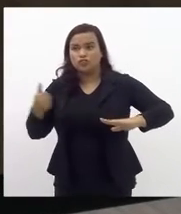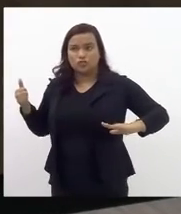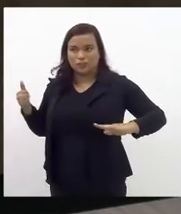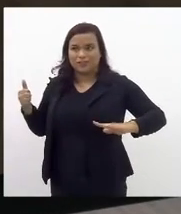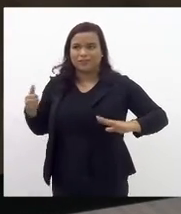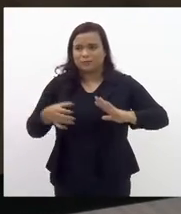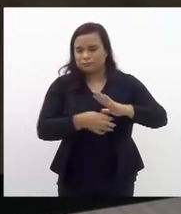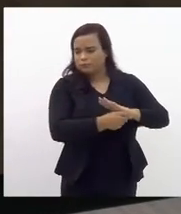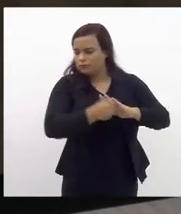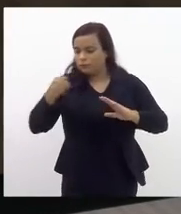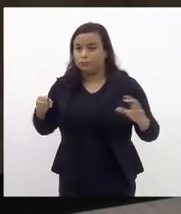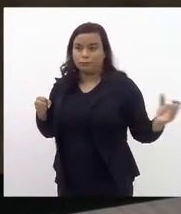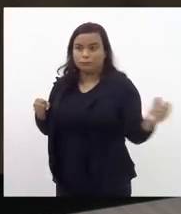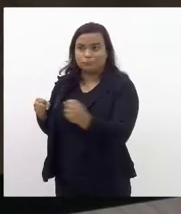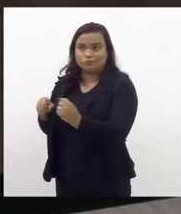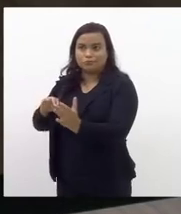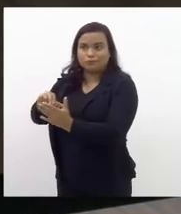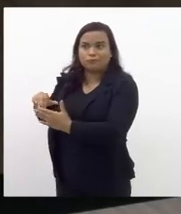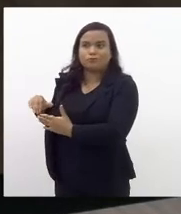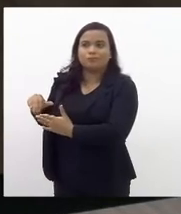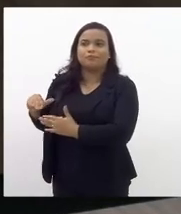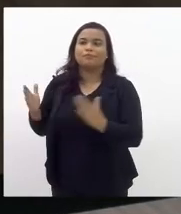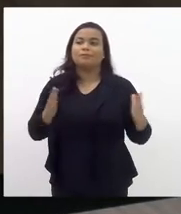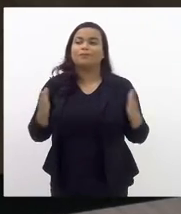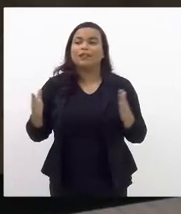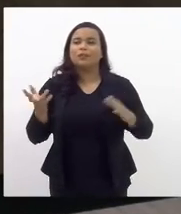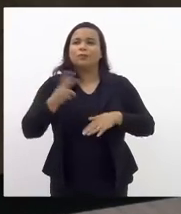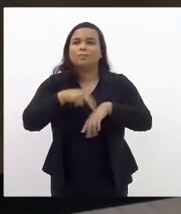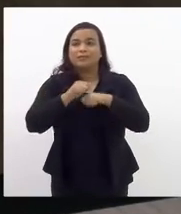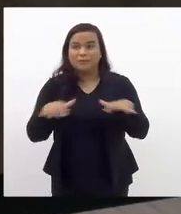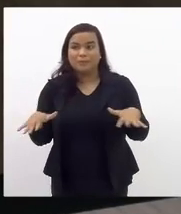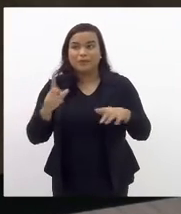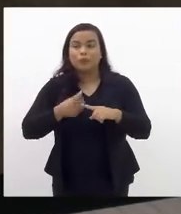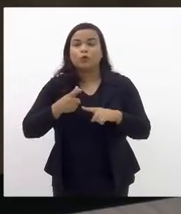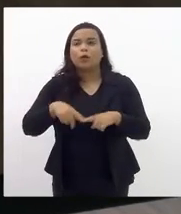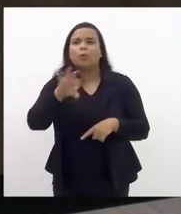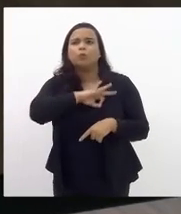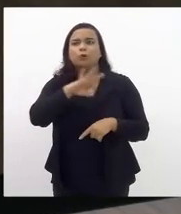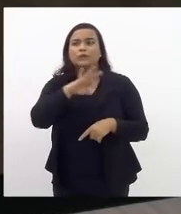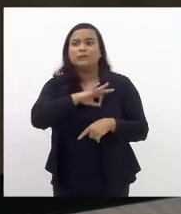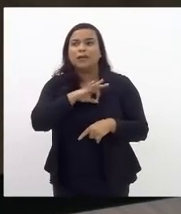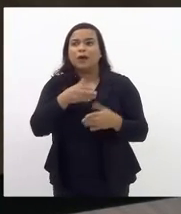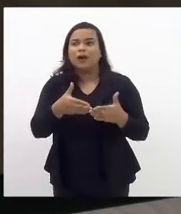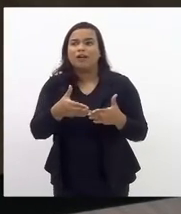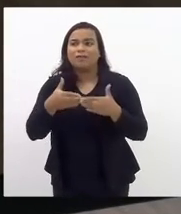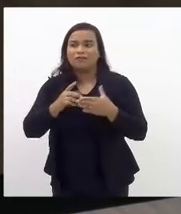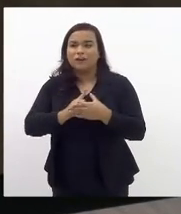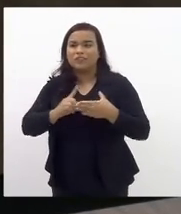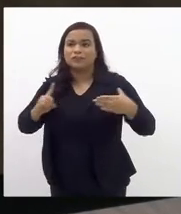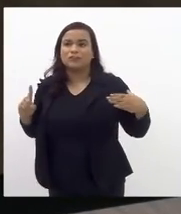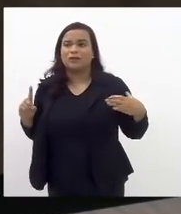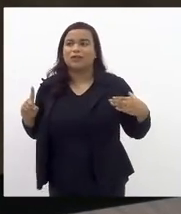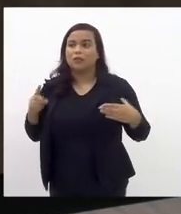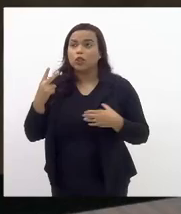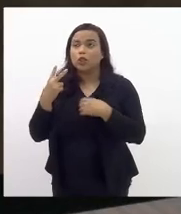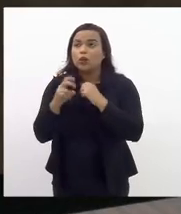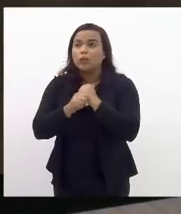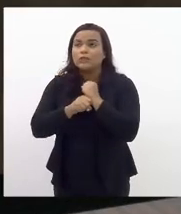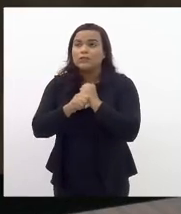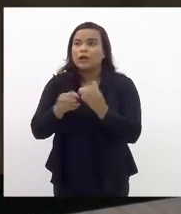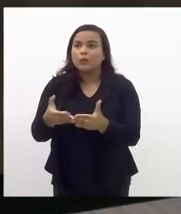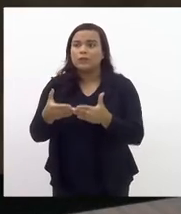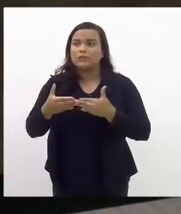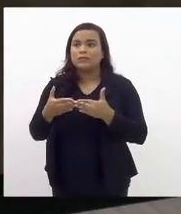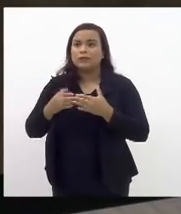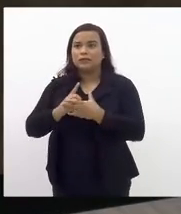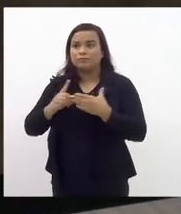pandemia, porque como que acontece? O policial fica afastado durante 2 anos. Ele fica durante 2 anos para ele